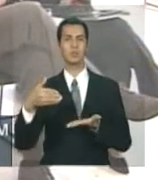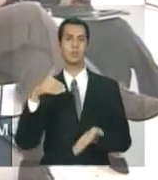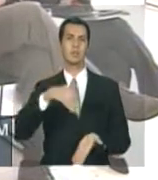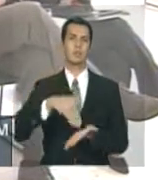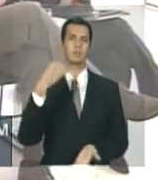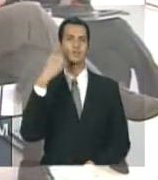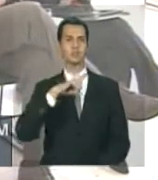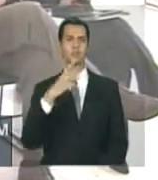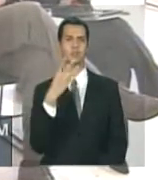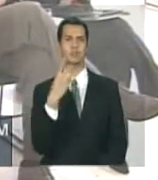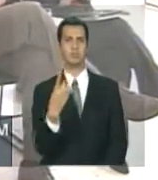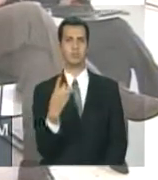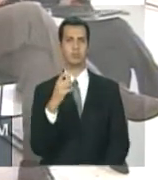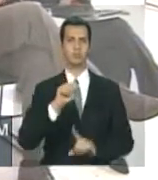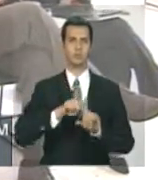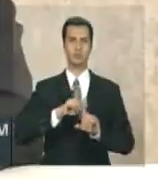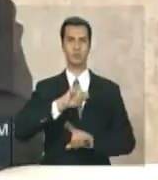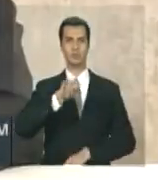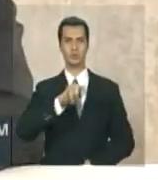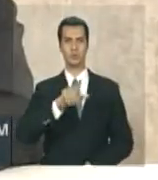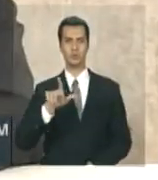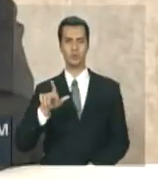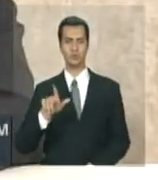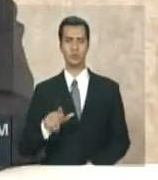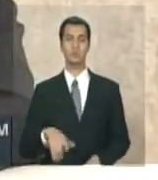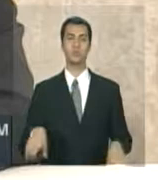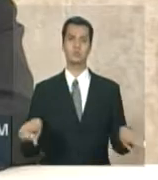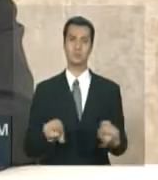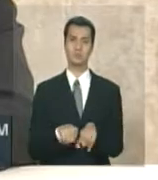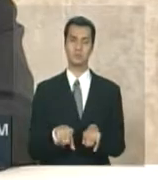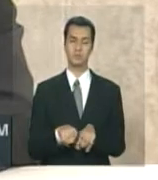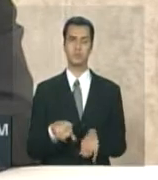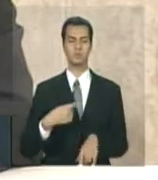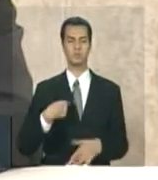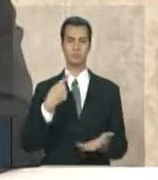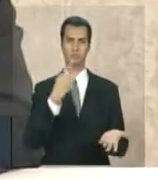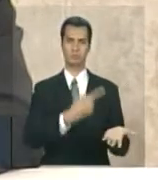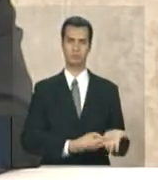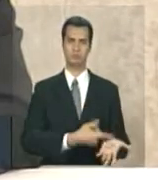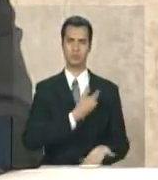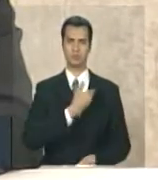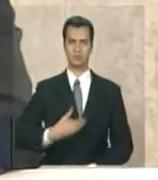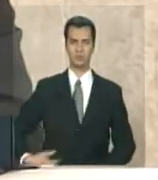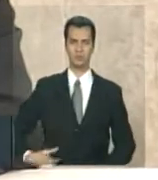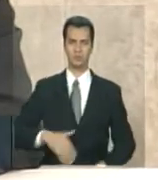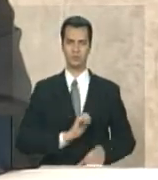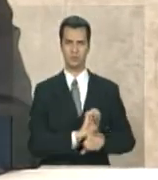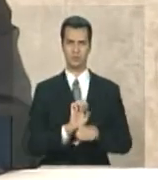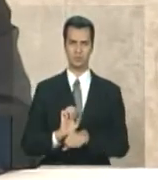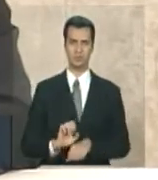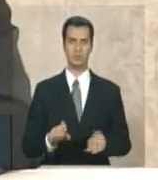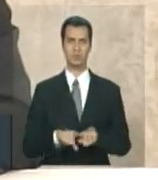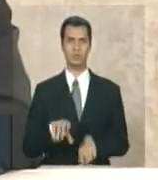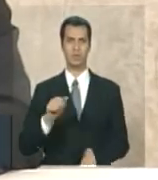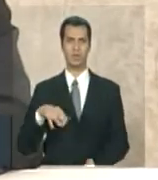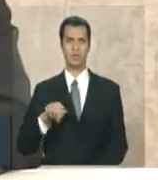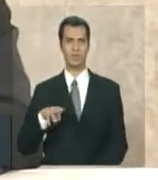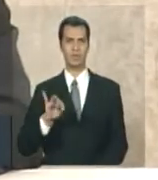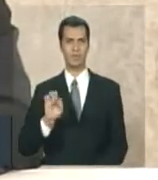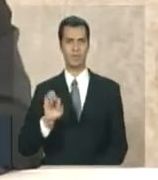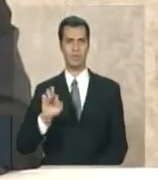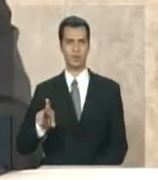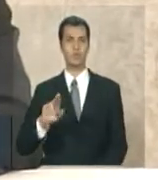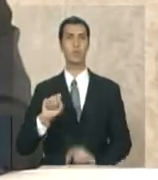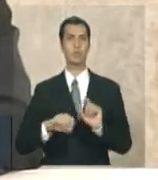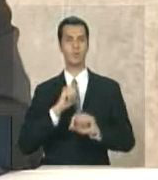de julho e o que eu me referi da parceria com os governos estaduais e com as EMATERs de aferição de perda, porque